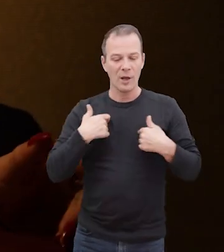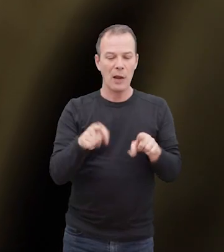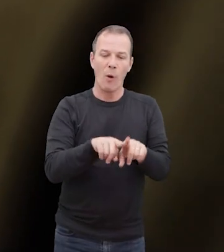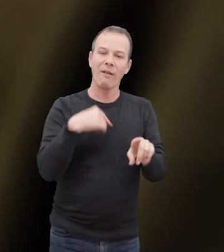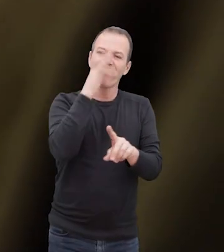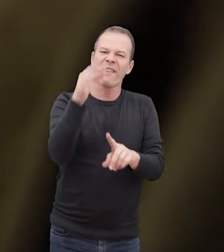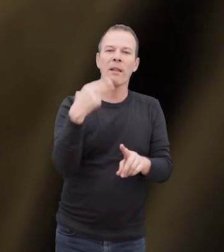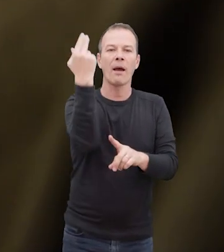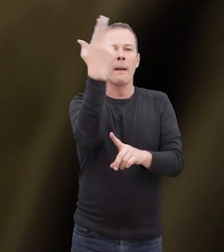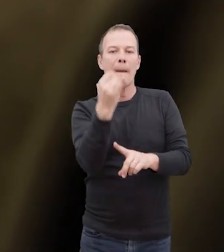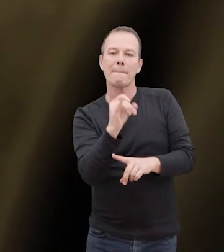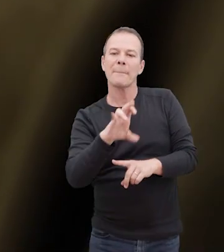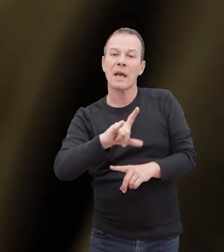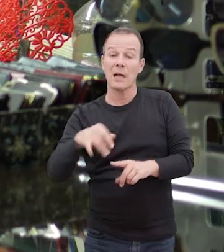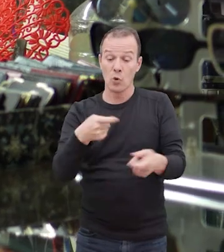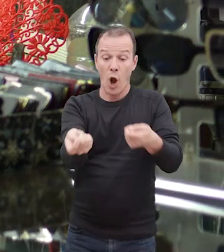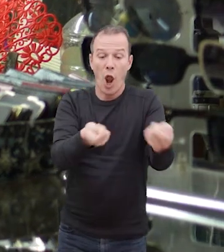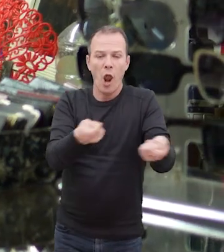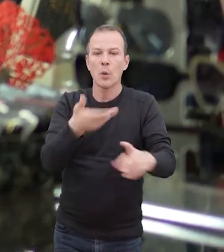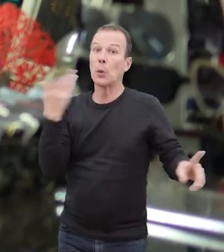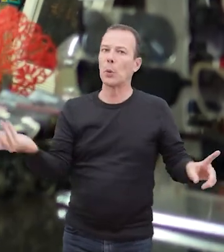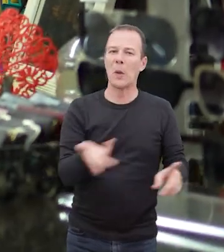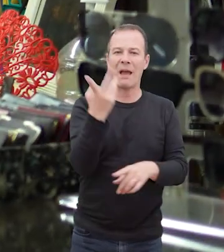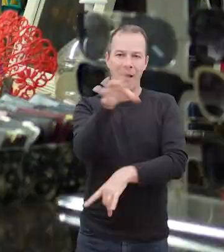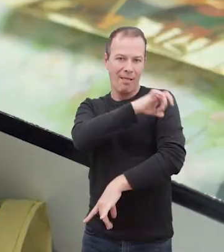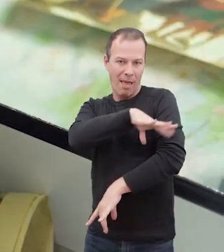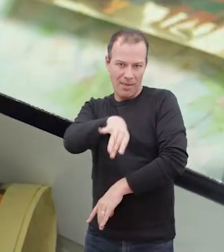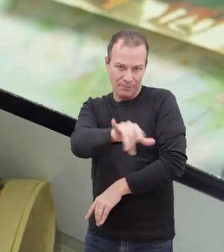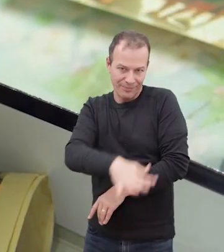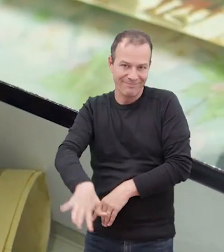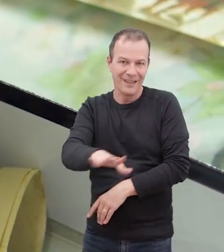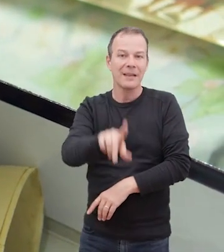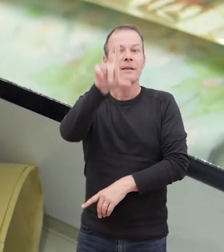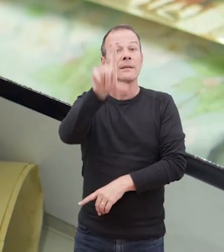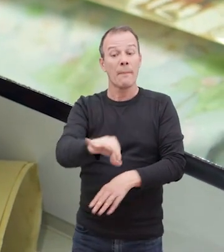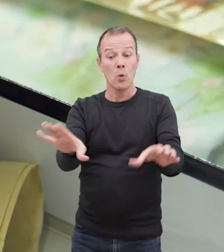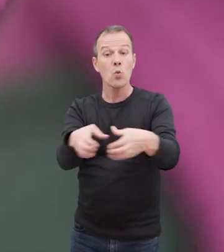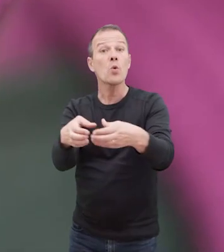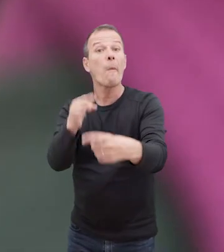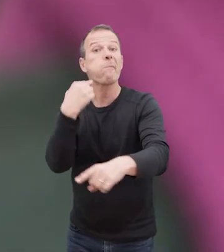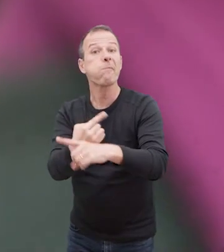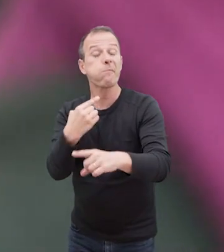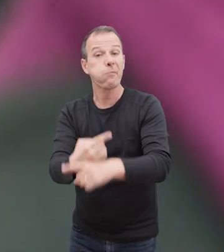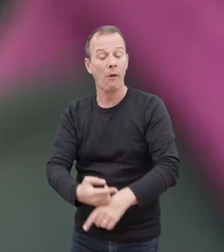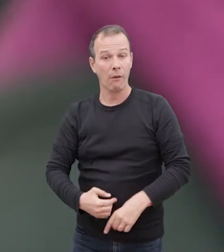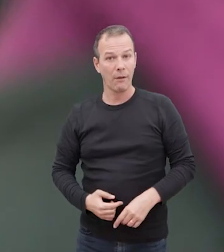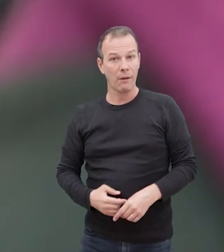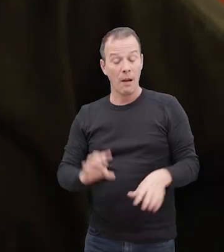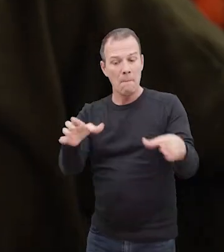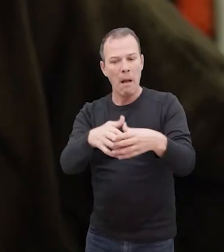dos Picassos. Uma loja de referência em Alhandra, Vila Franca de Xira, mas também uma banda de baile